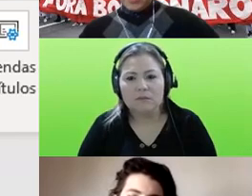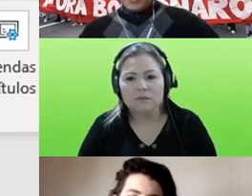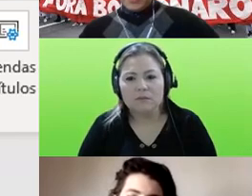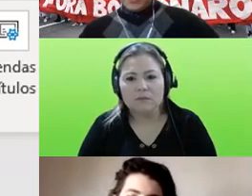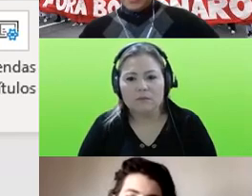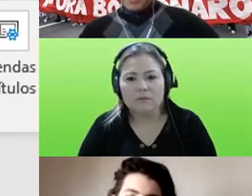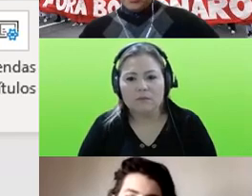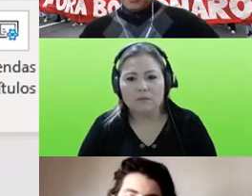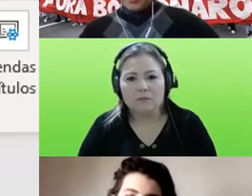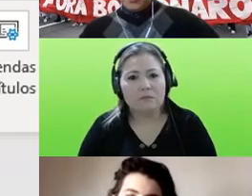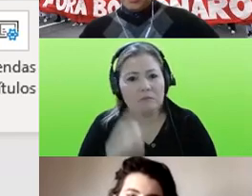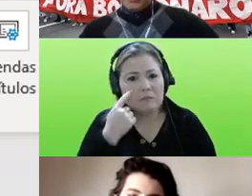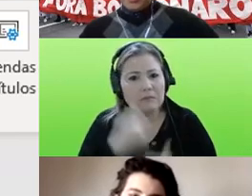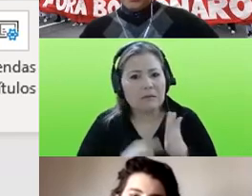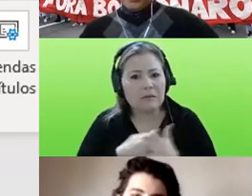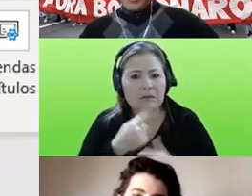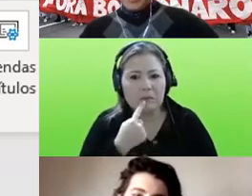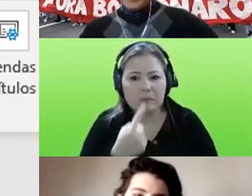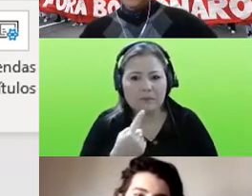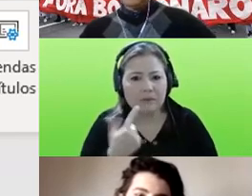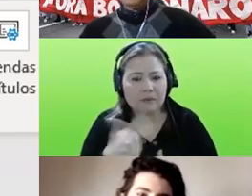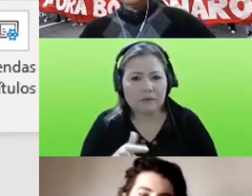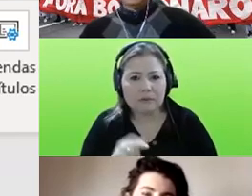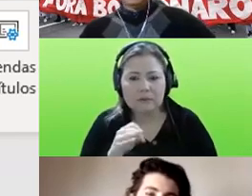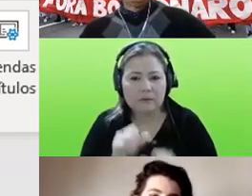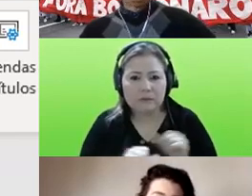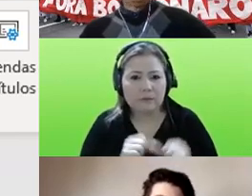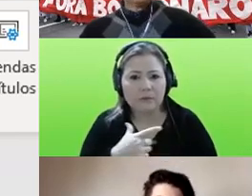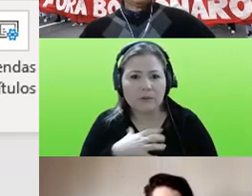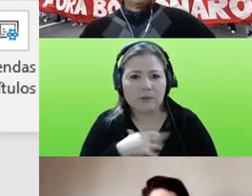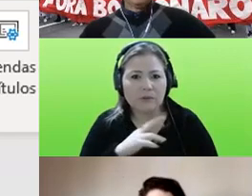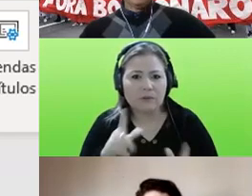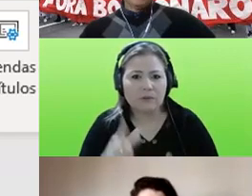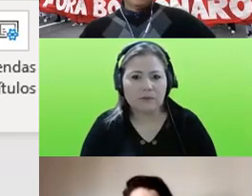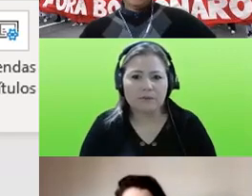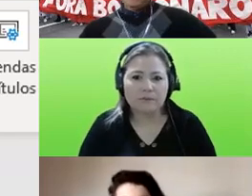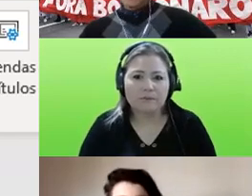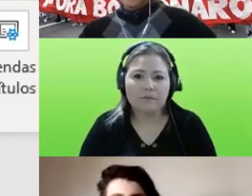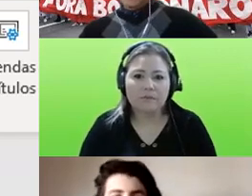eu vou tentar mais uma vez, senão eu vou mudar a sistemática aqui.